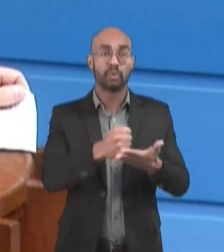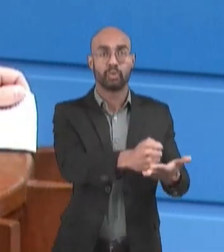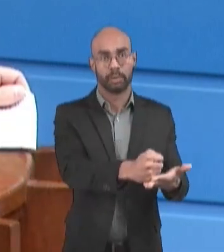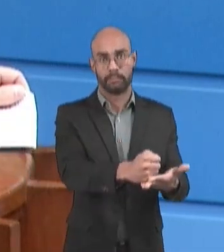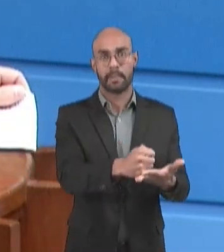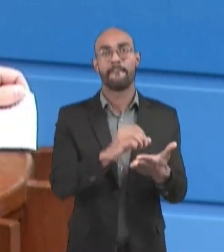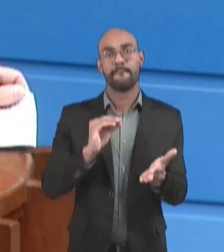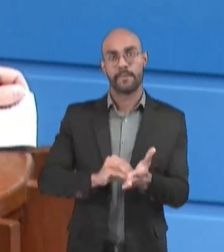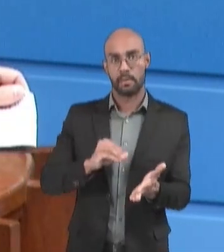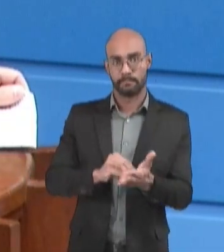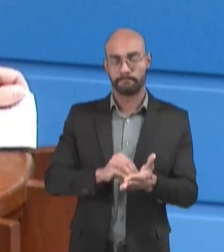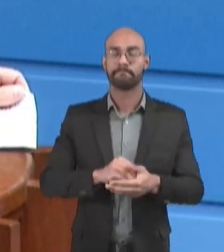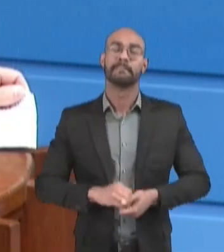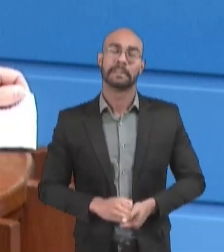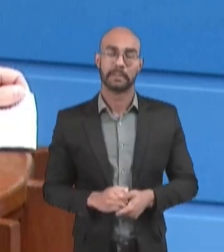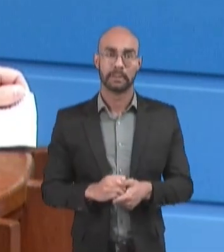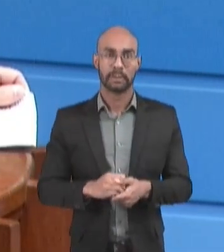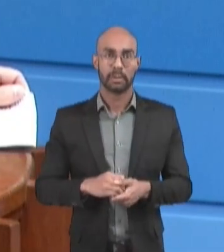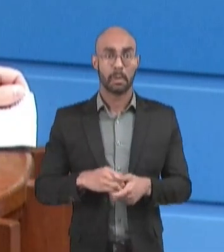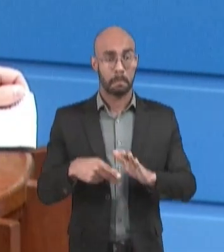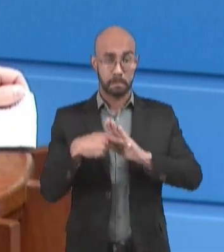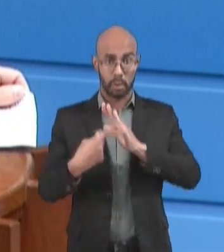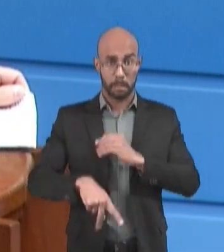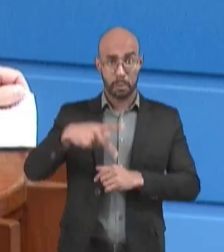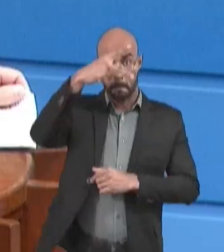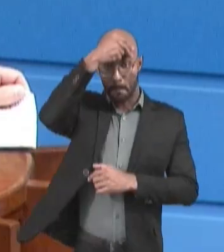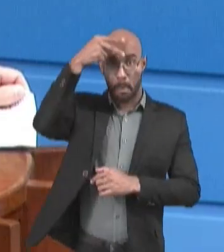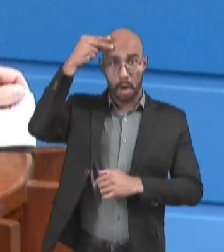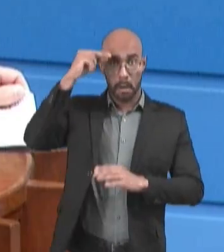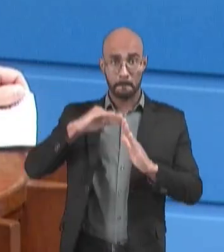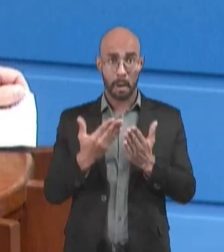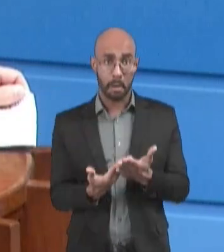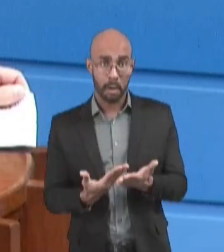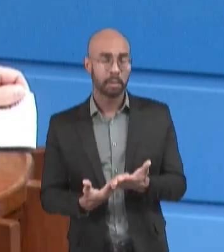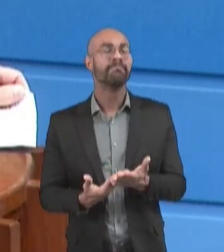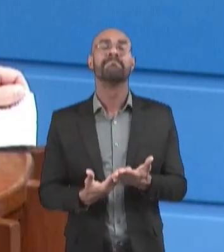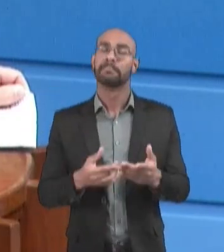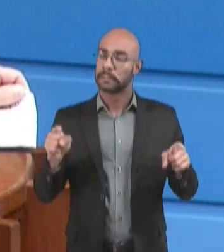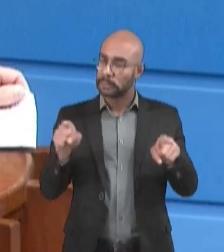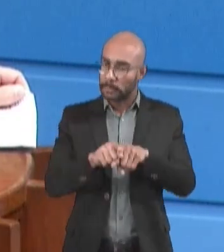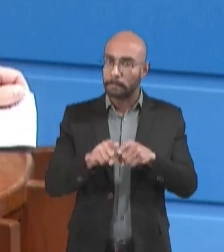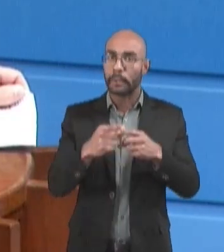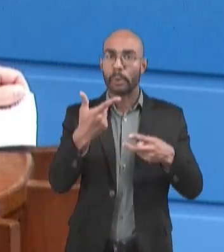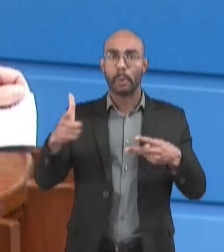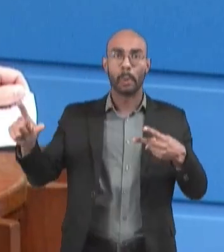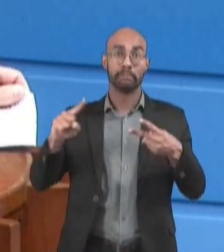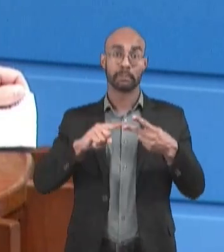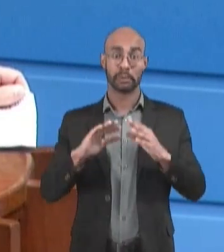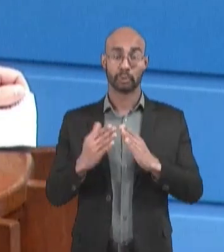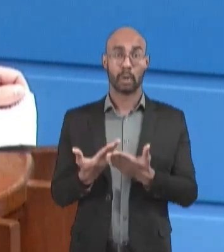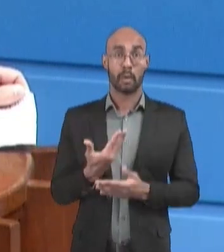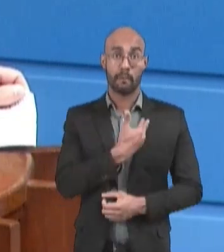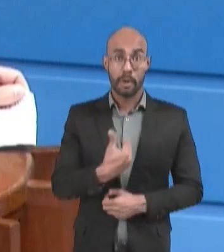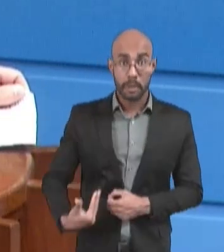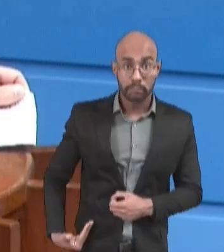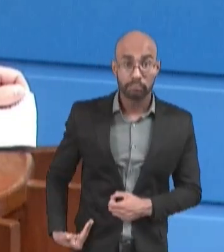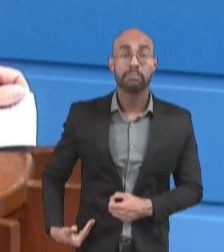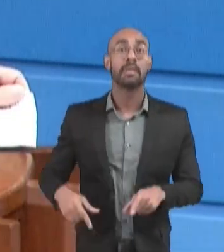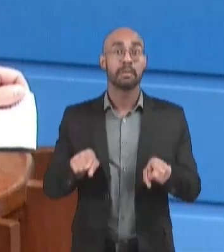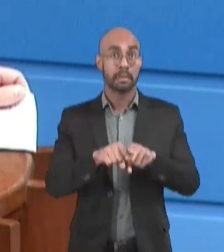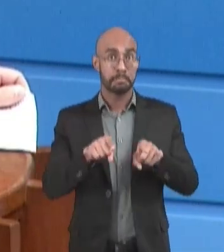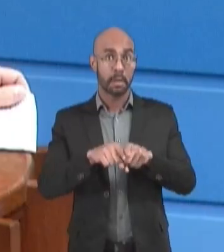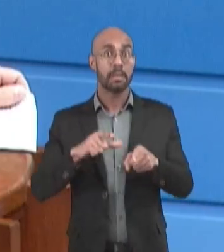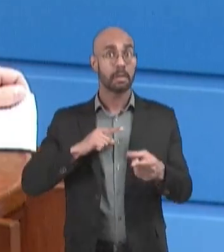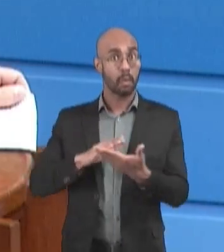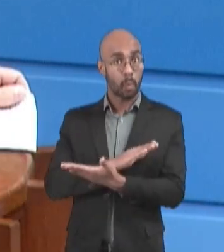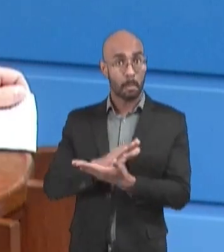isso acontece, não é somente na rede municipal, não. Acontece na rede estadual, acontece até mesmo